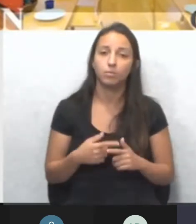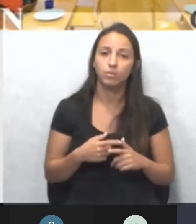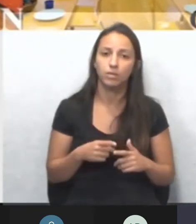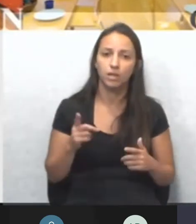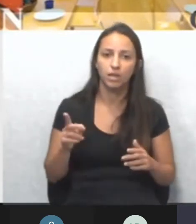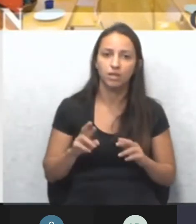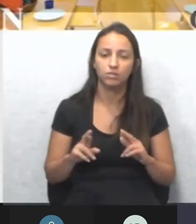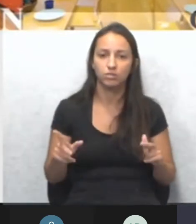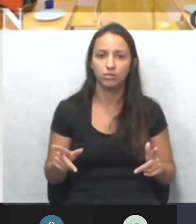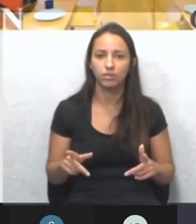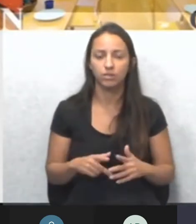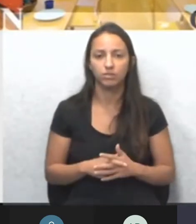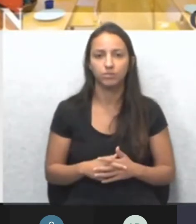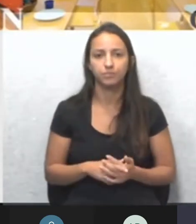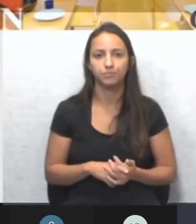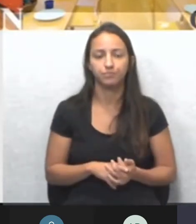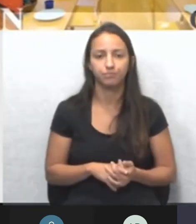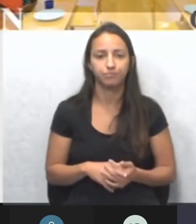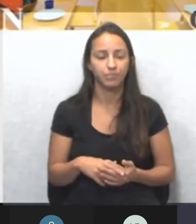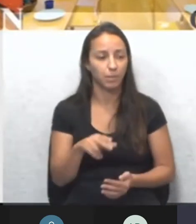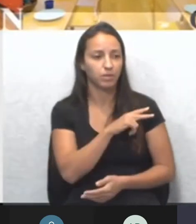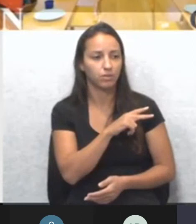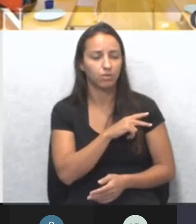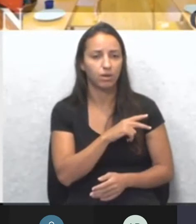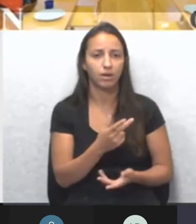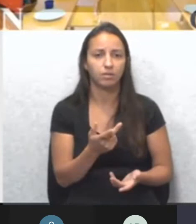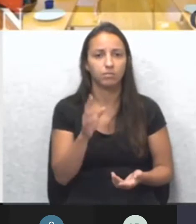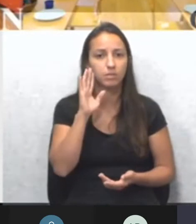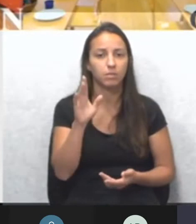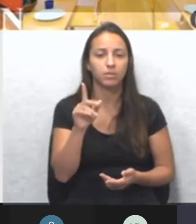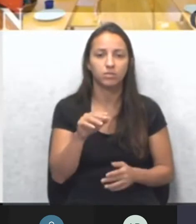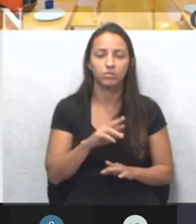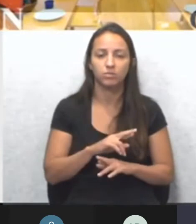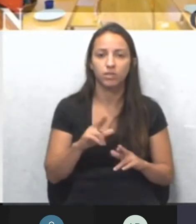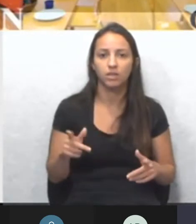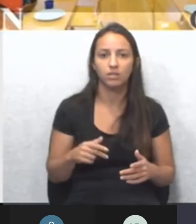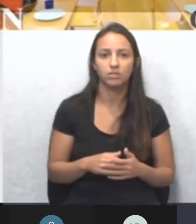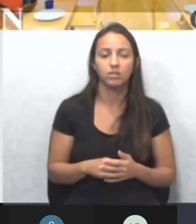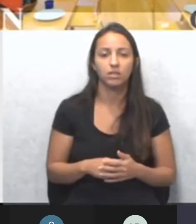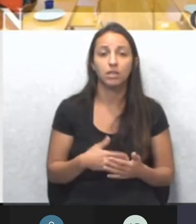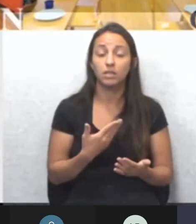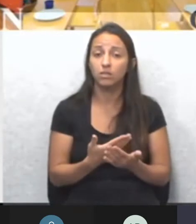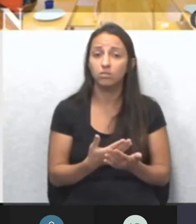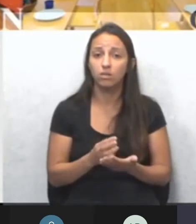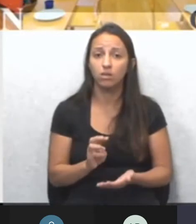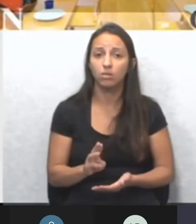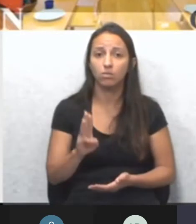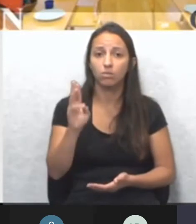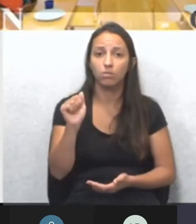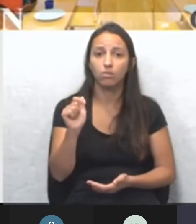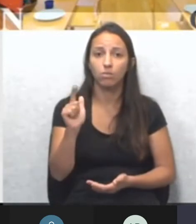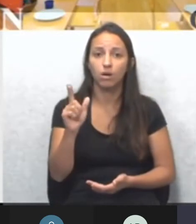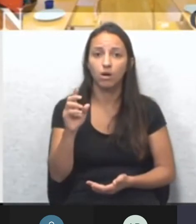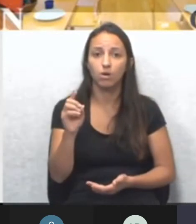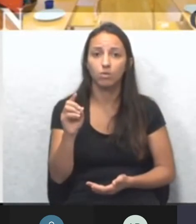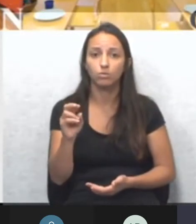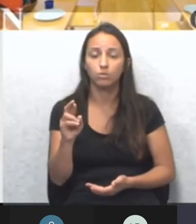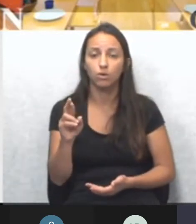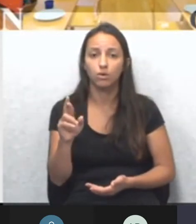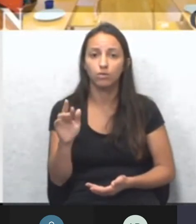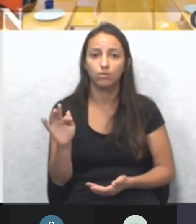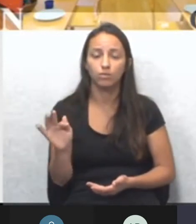escola particular, principalmente, é diferente, as mesas são fixas. Na escola Waldorf ainda tem algo um pouco mais parecido